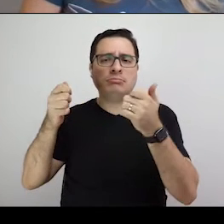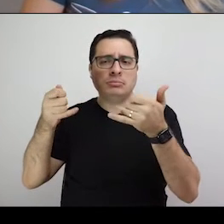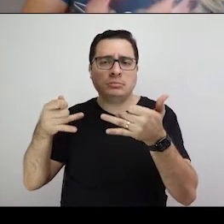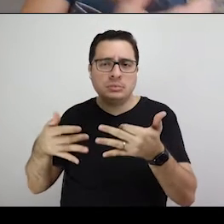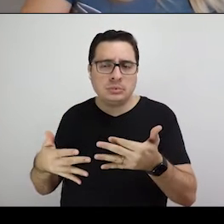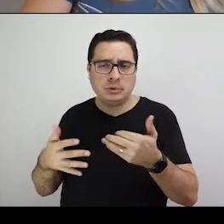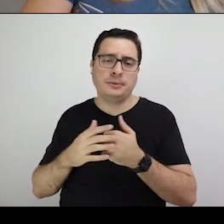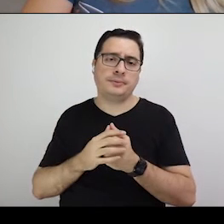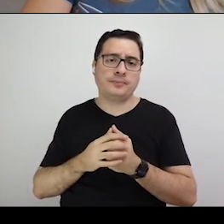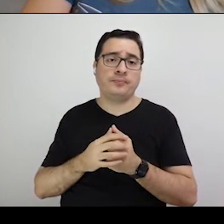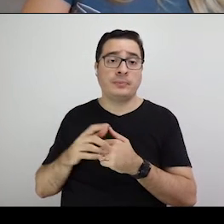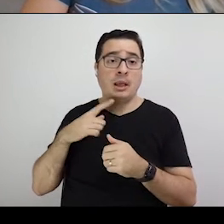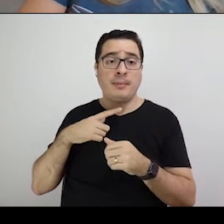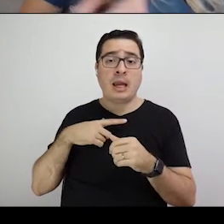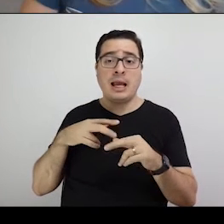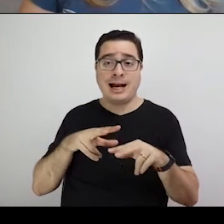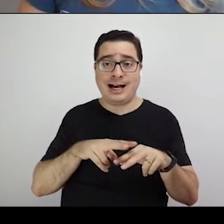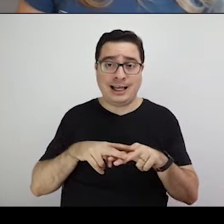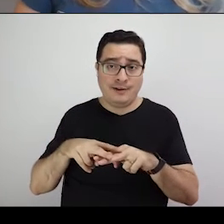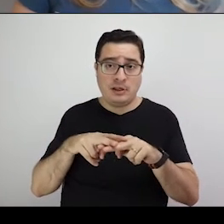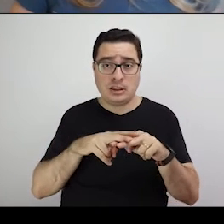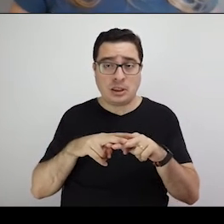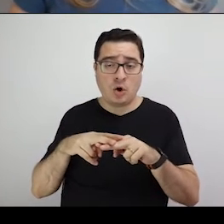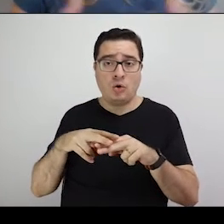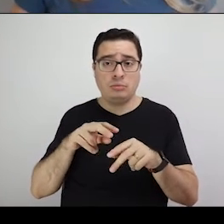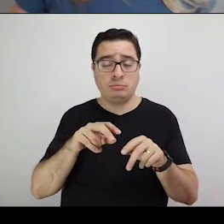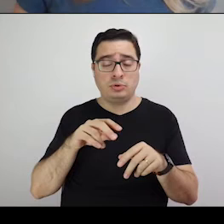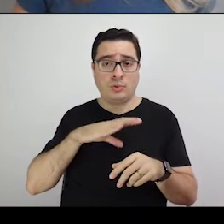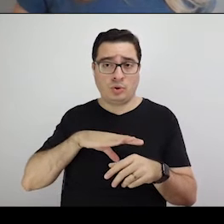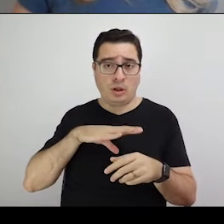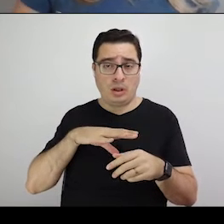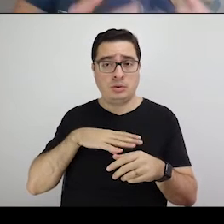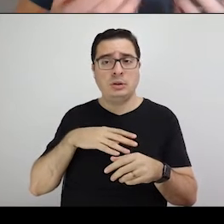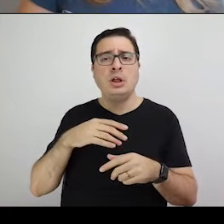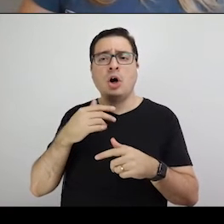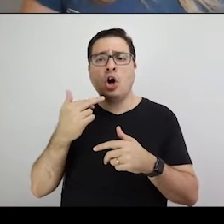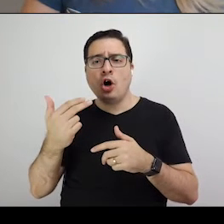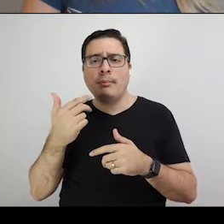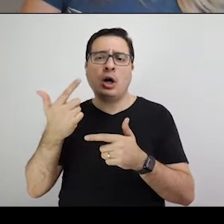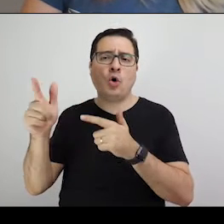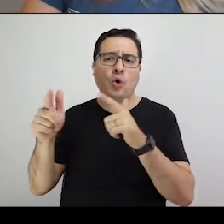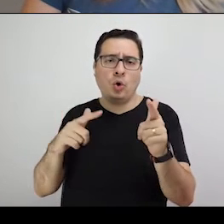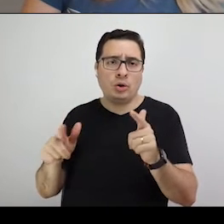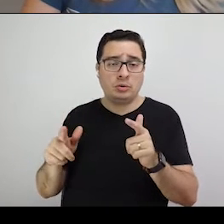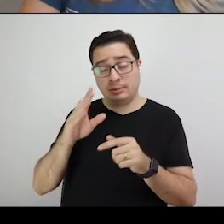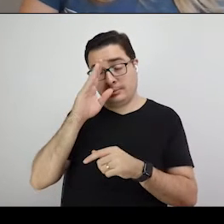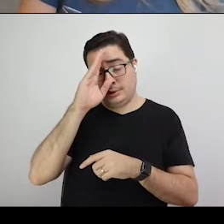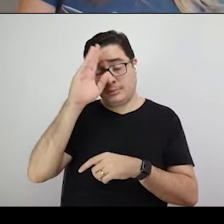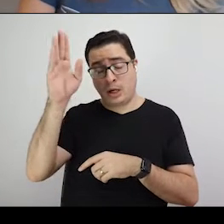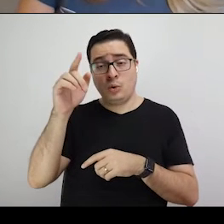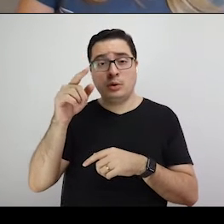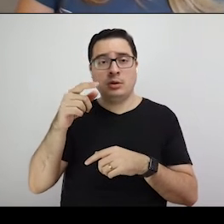além da revisão ortográfica e variação de idiomas, entre outros, tá? Os principais requisitos não